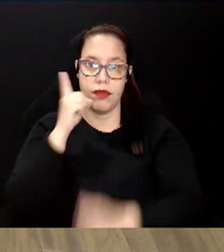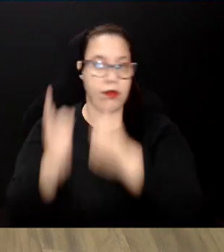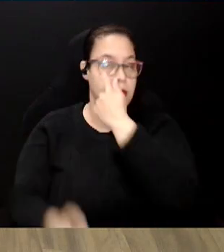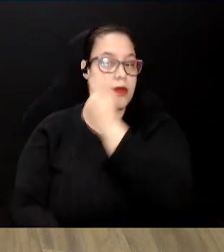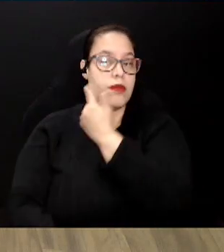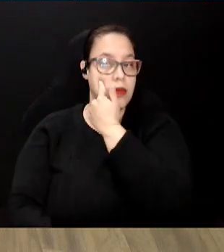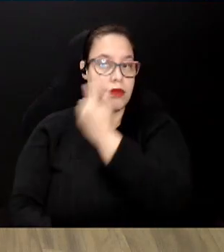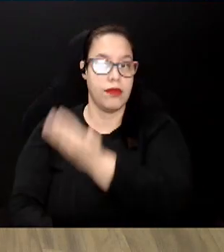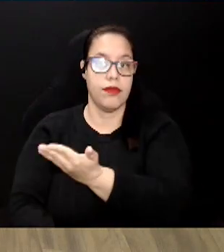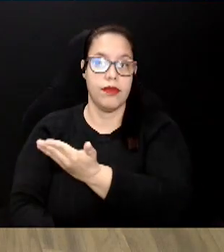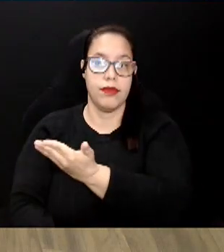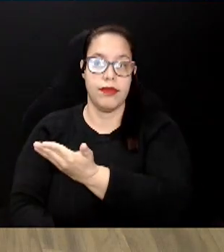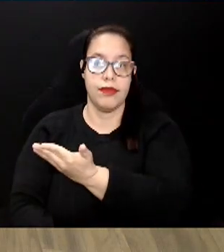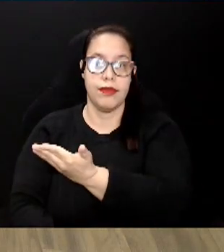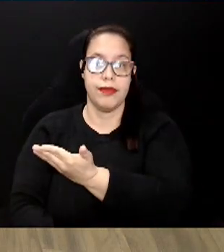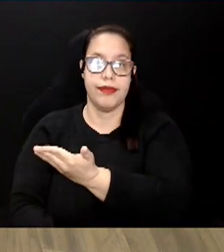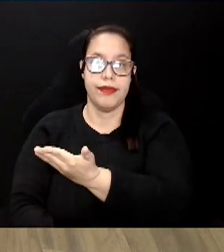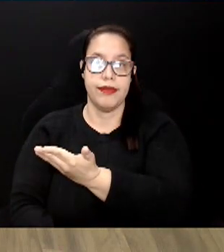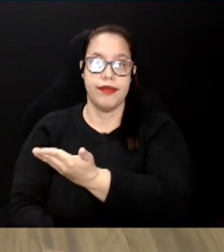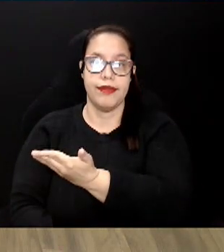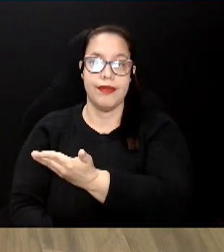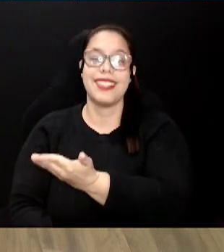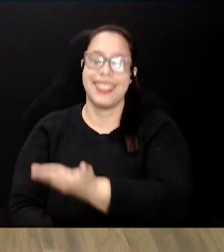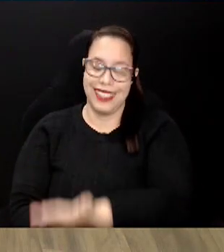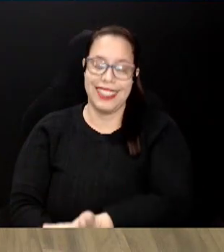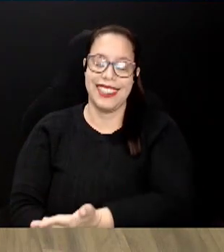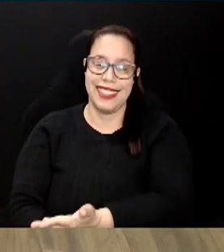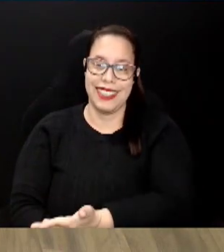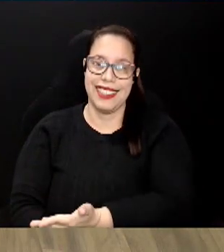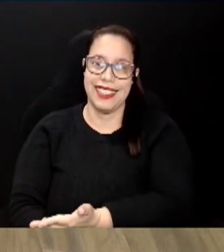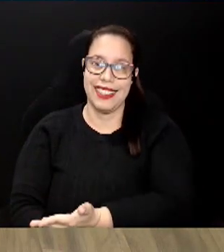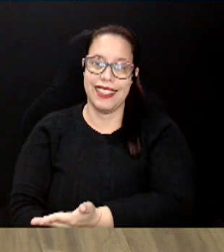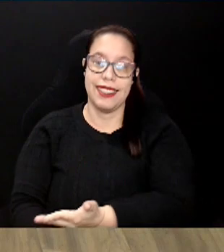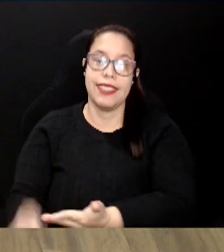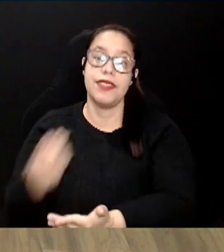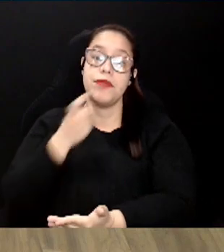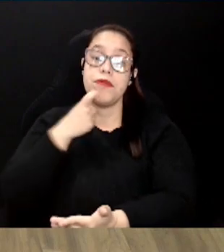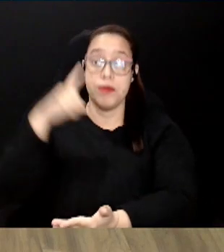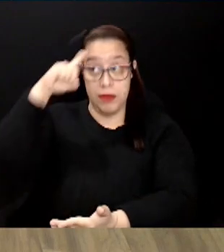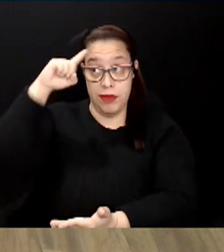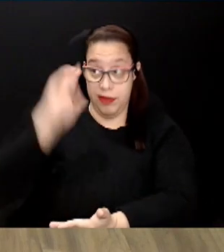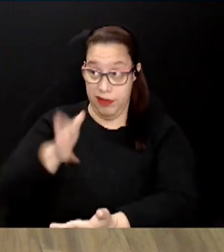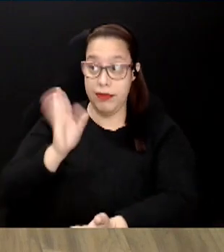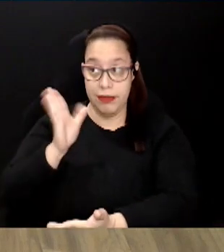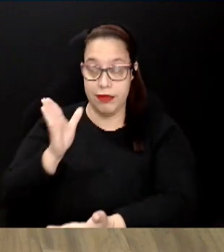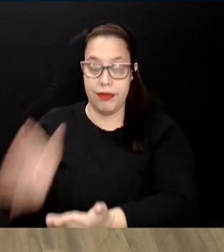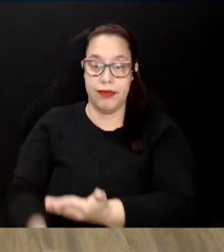tela. 19 é o nosso DDD, para você que é de Campinas e região, vai direto,